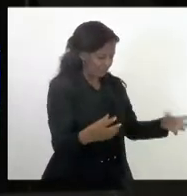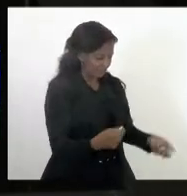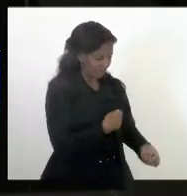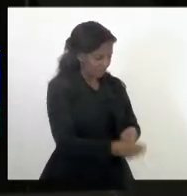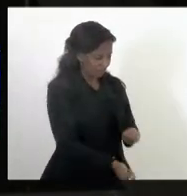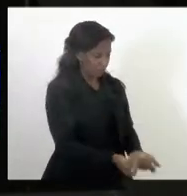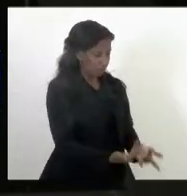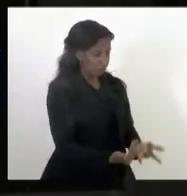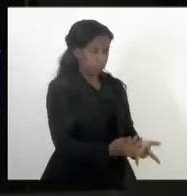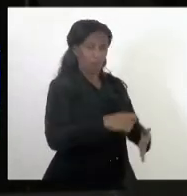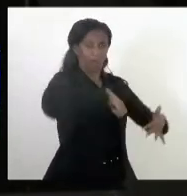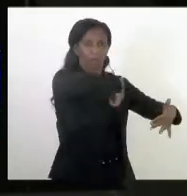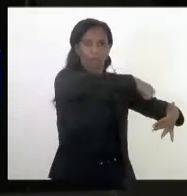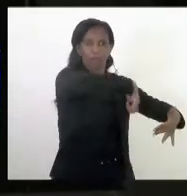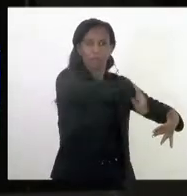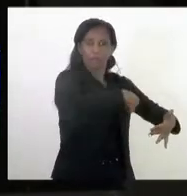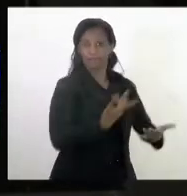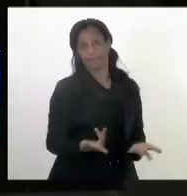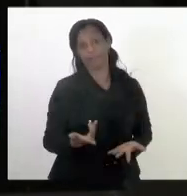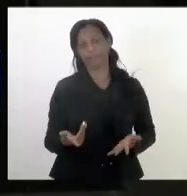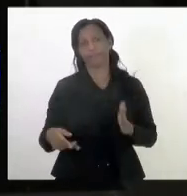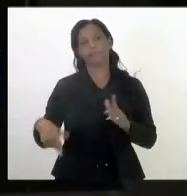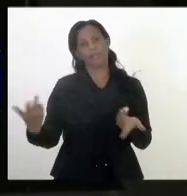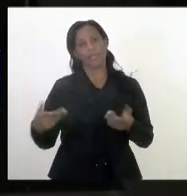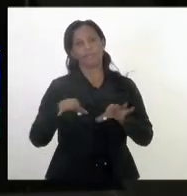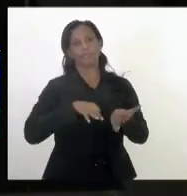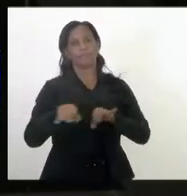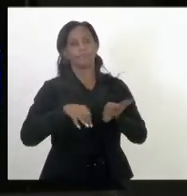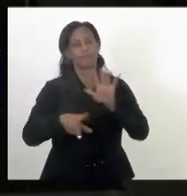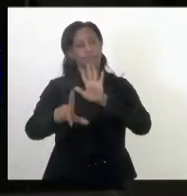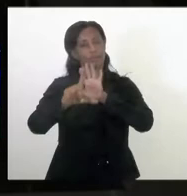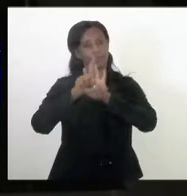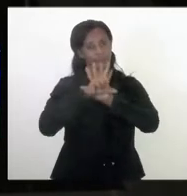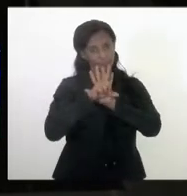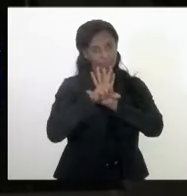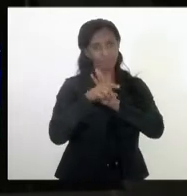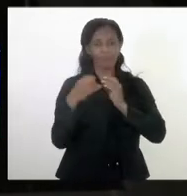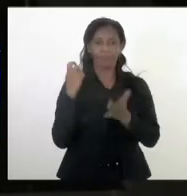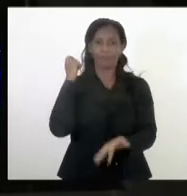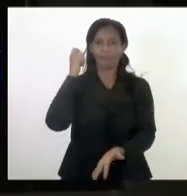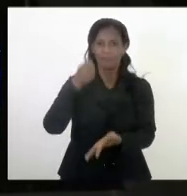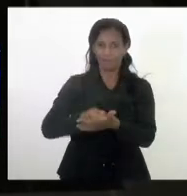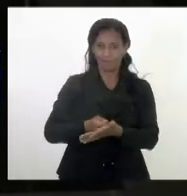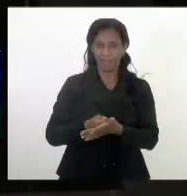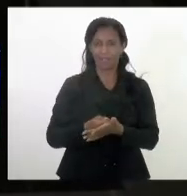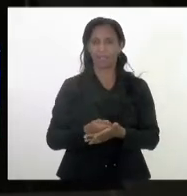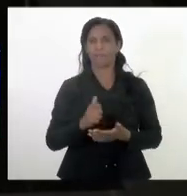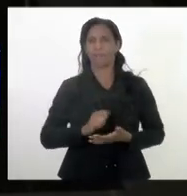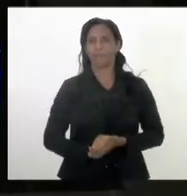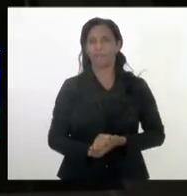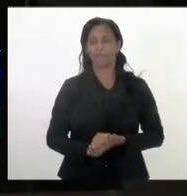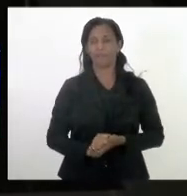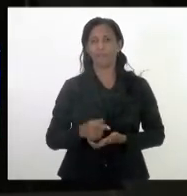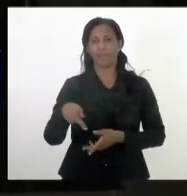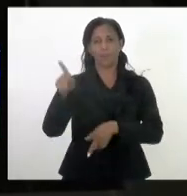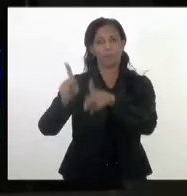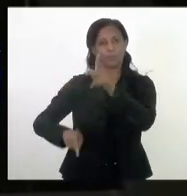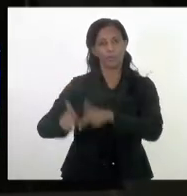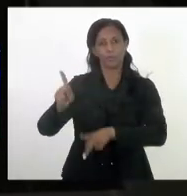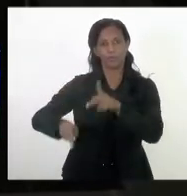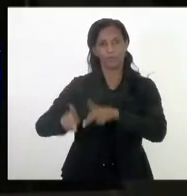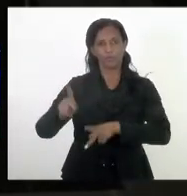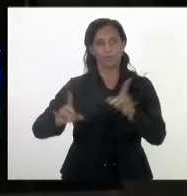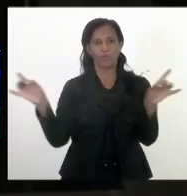Então, esse projeto de lei, sem dúvida nenhuma, garante a possibilidade dessa população que está completamente